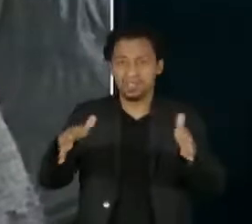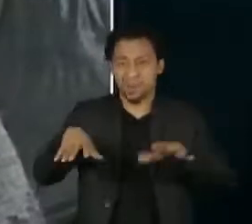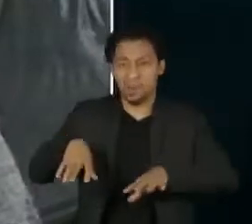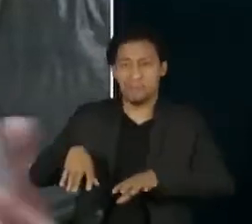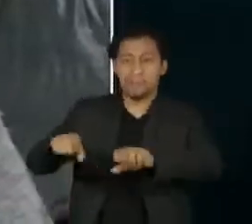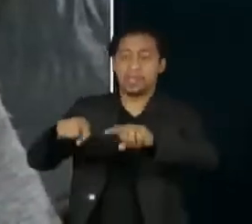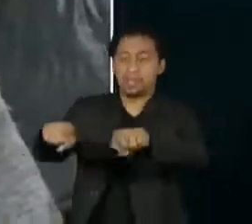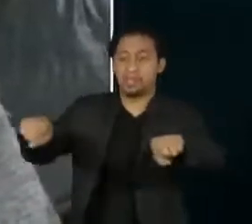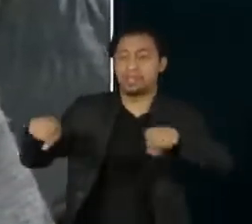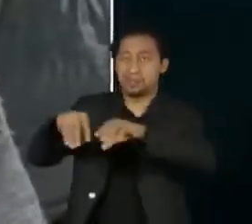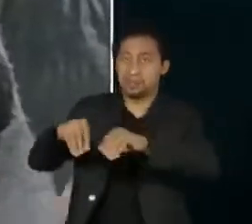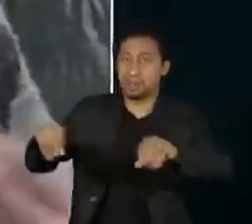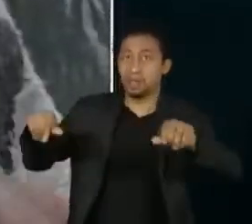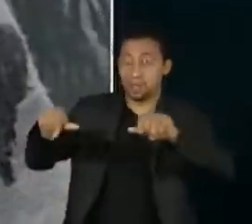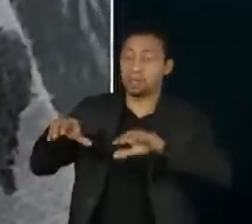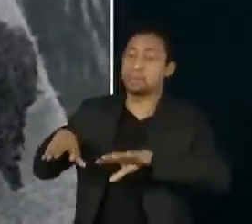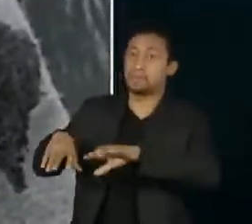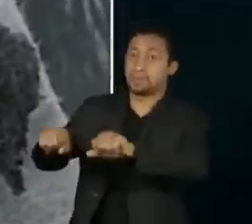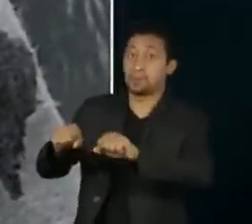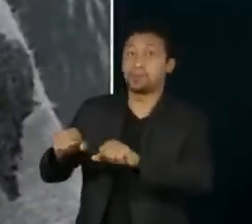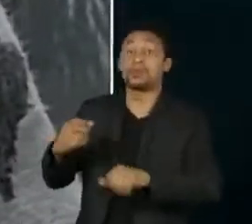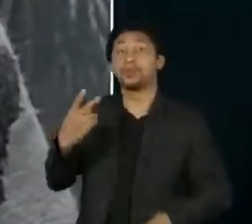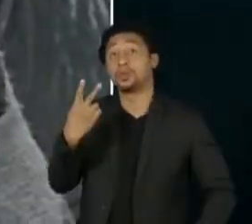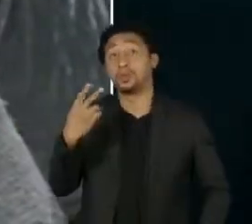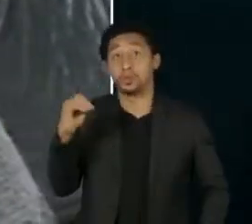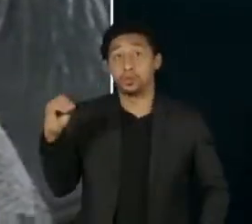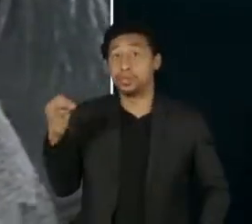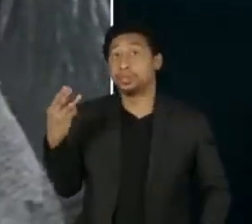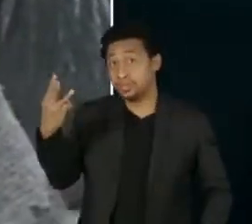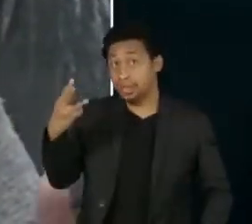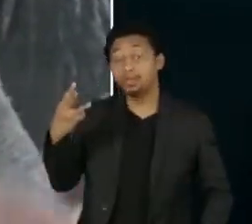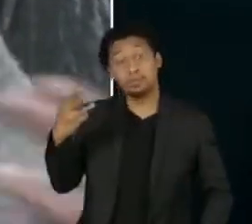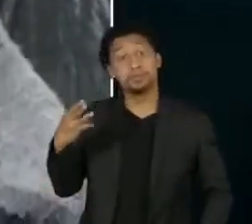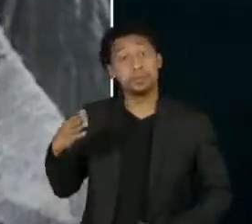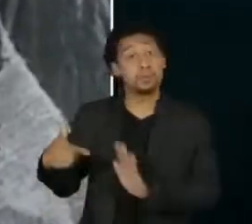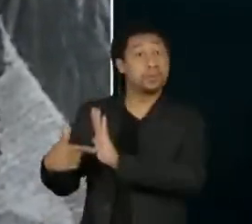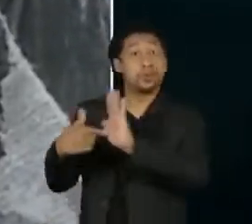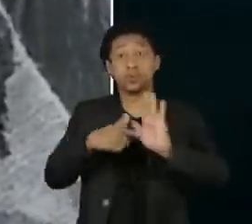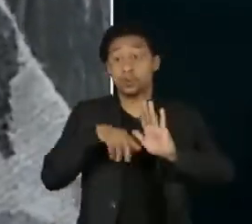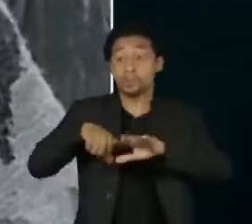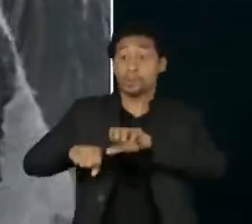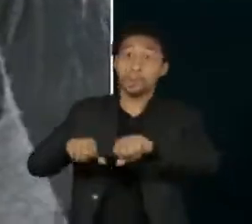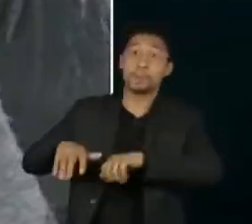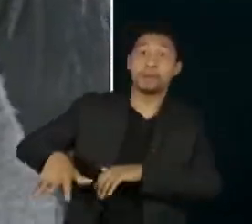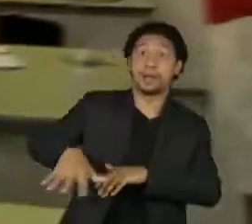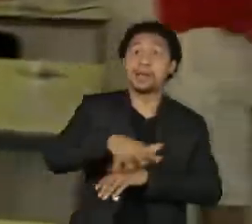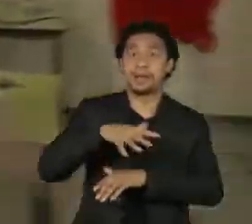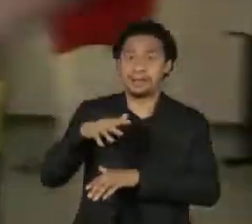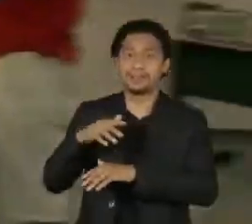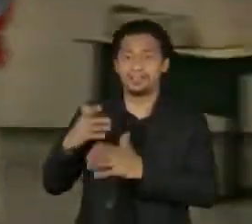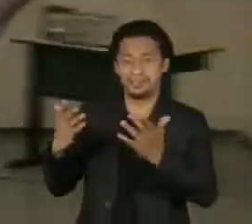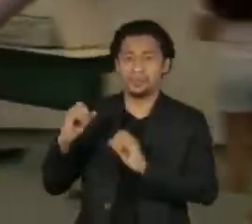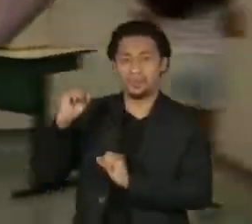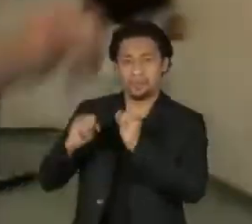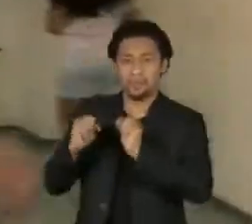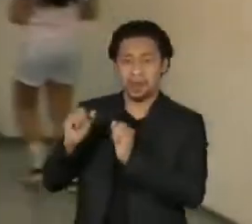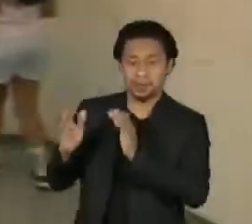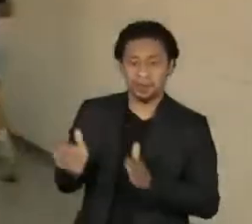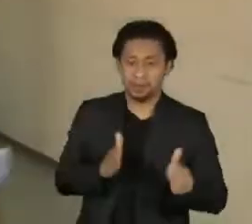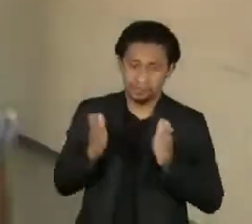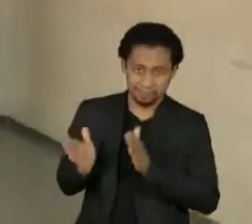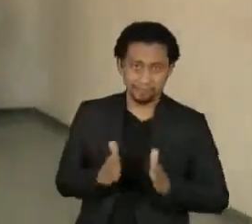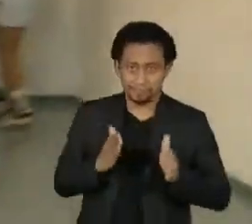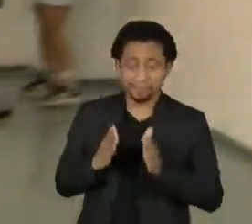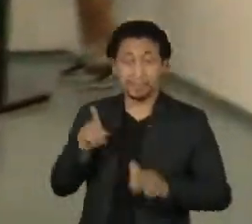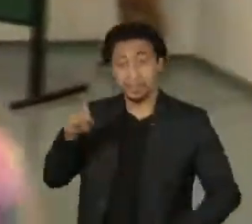invadido. Ganhou destaque em 2003 na ocupação de uma área de uma montadora em São Bernardo do Campo. Disputou a presidência